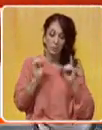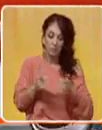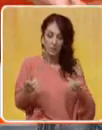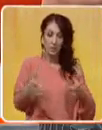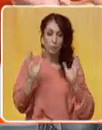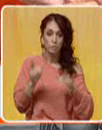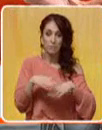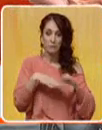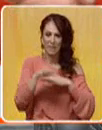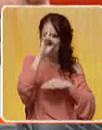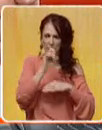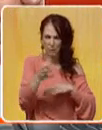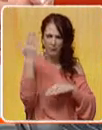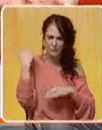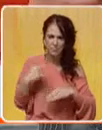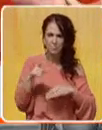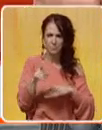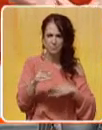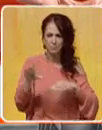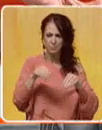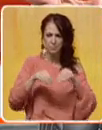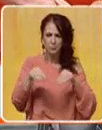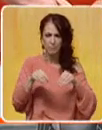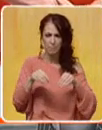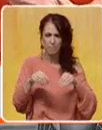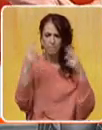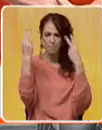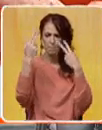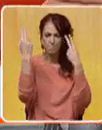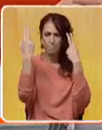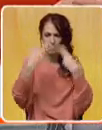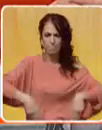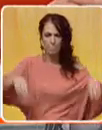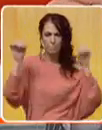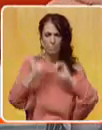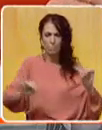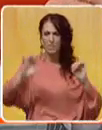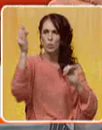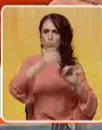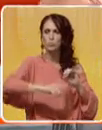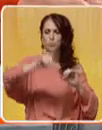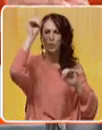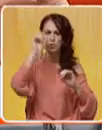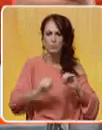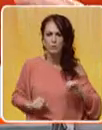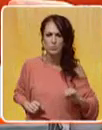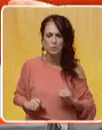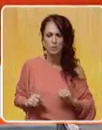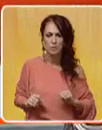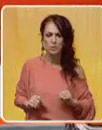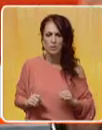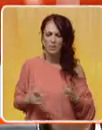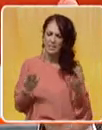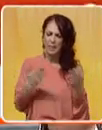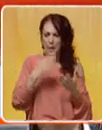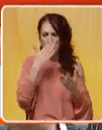começamos a fazer uma coisa que não sei se te lembras se se L jogos sem Barreiras que era uma produção do porto era uma produção do porto